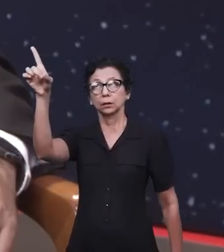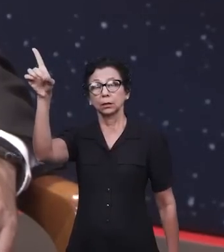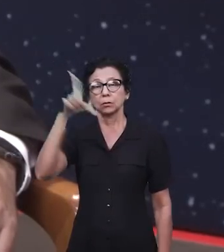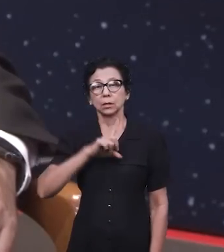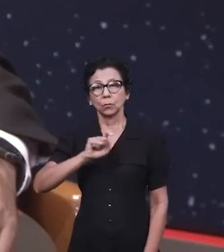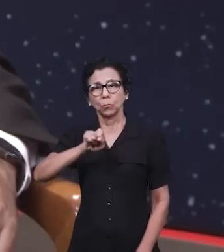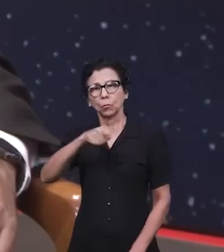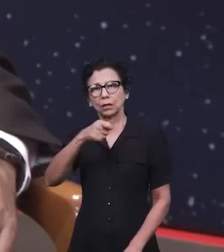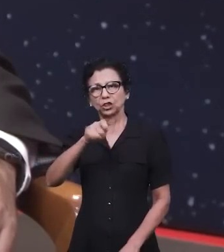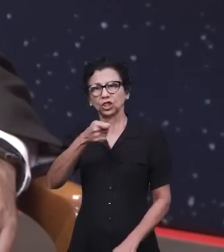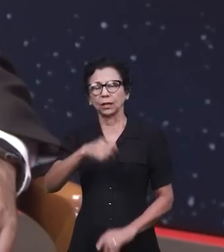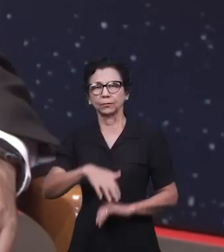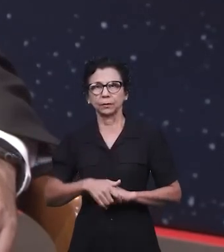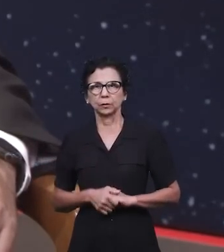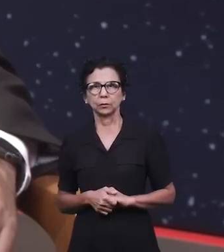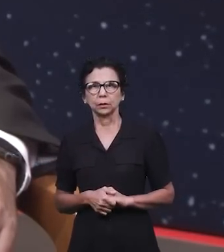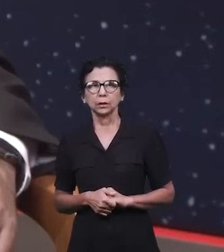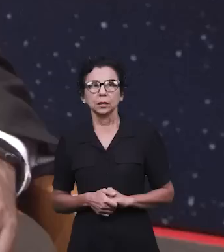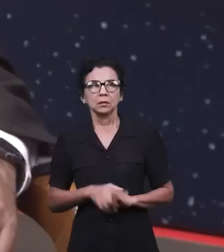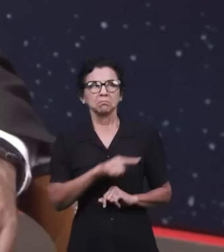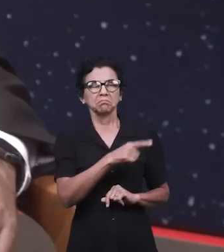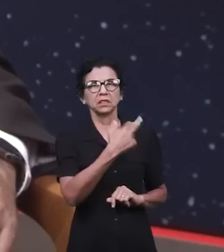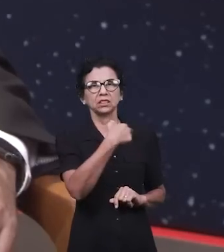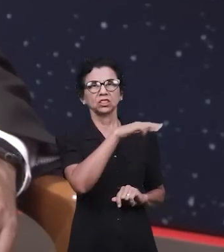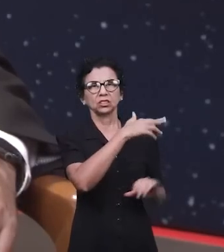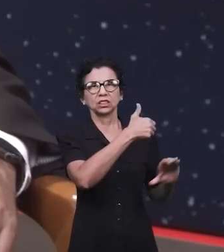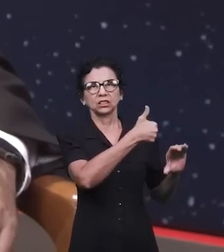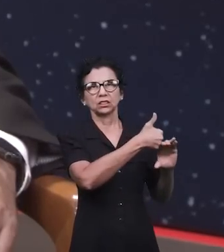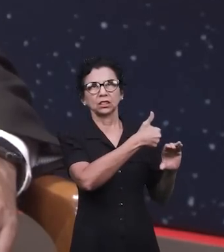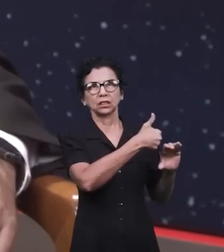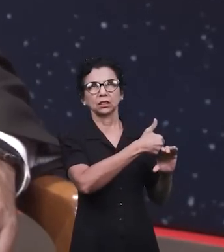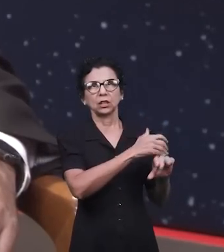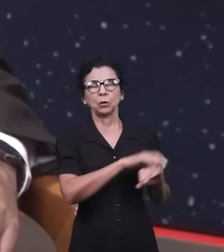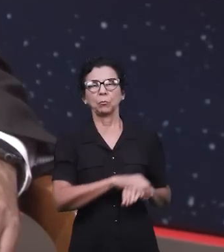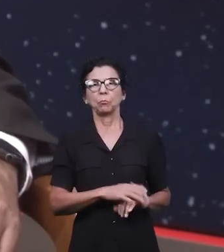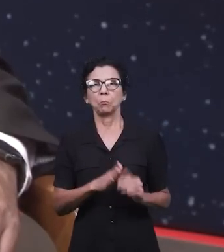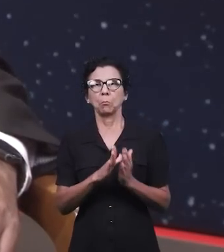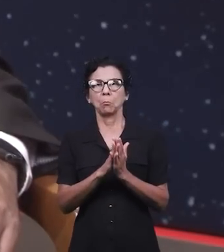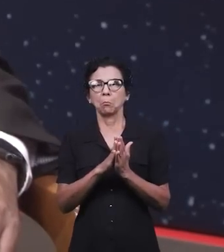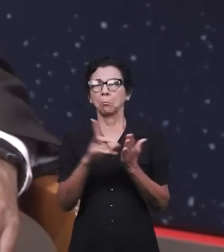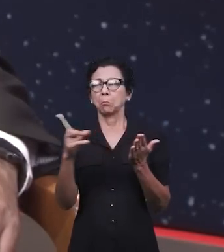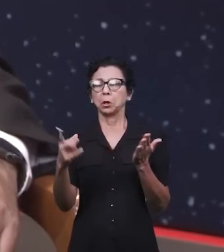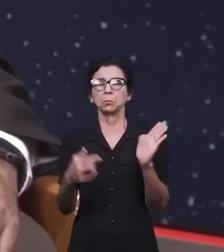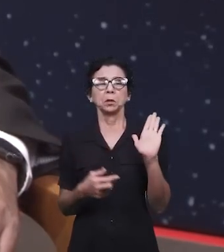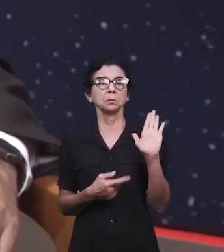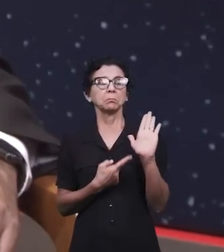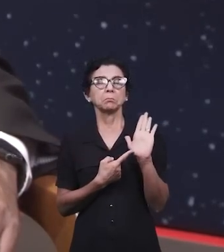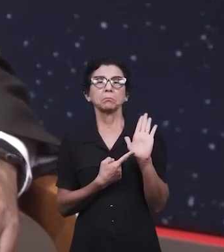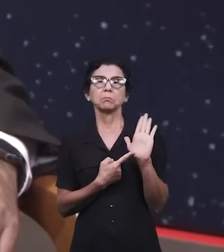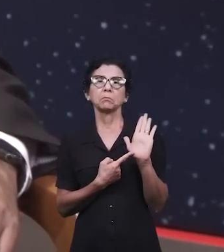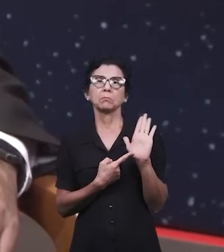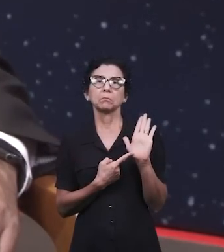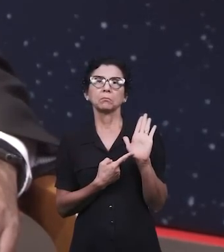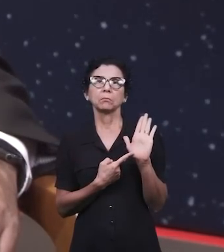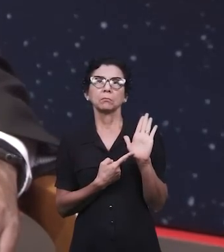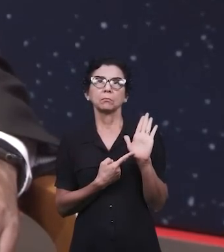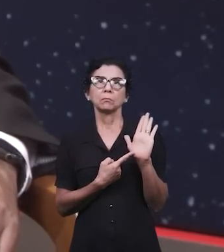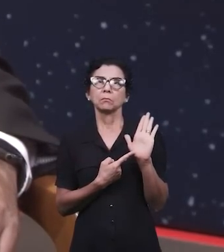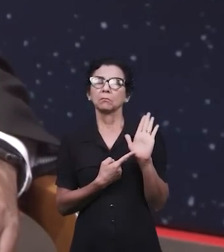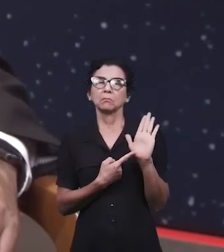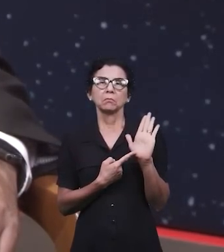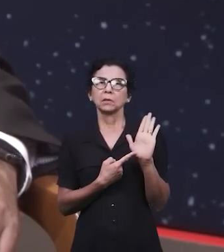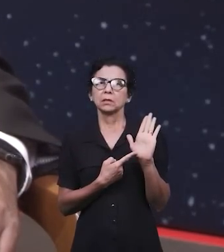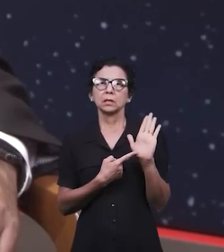chave. O cristianismo hoje acha que o que está aqui na letra já